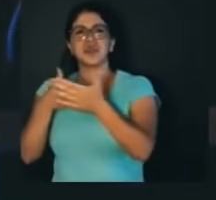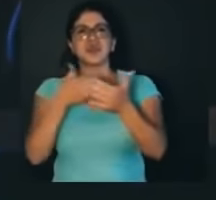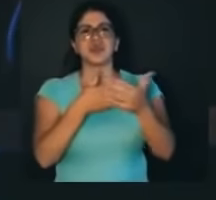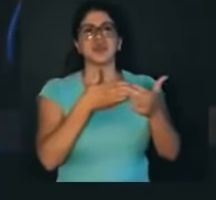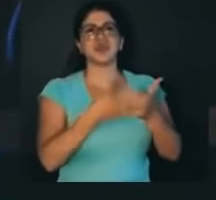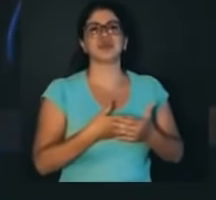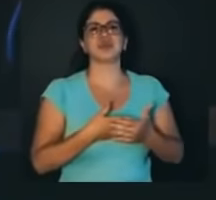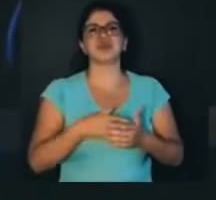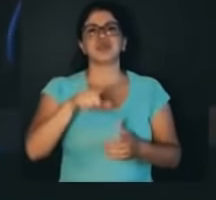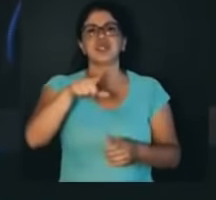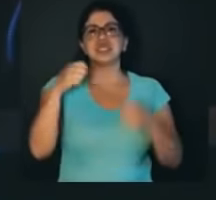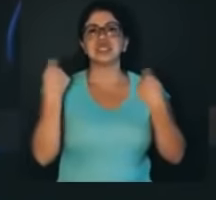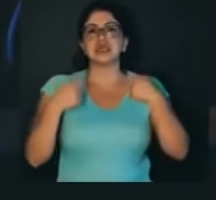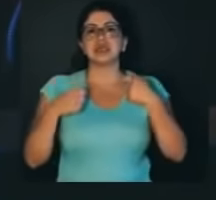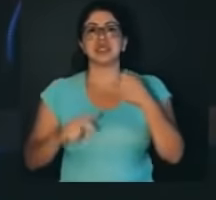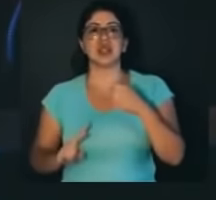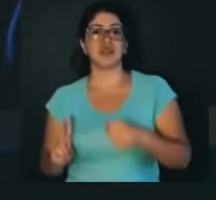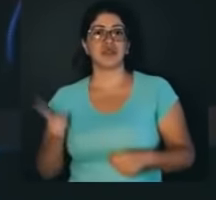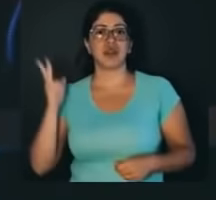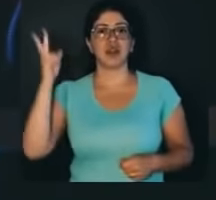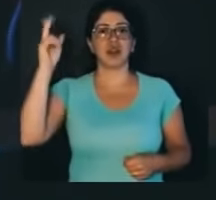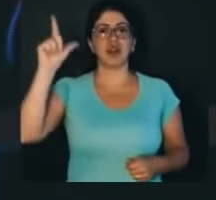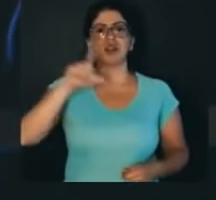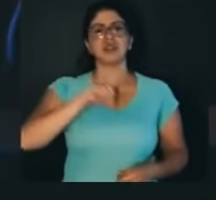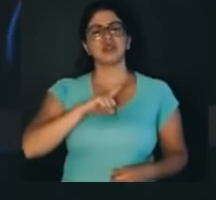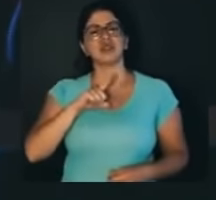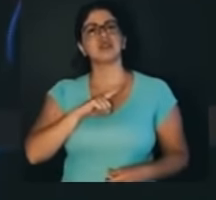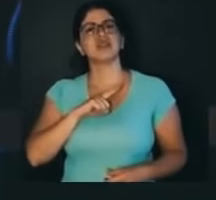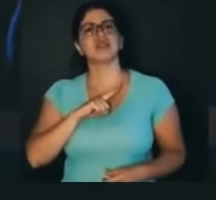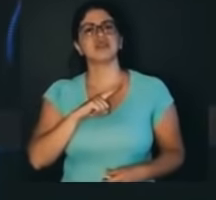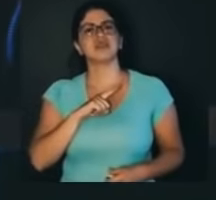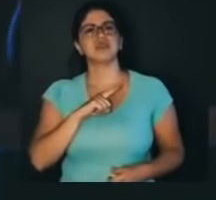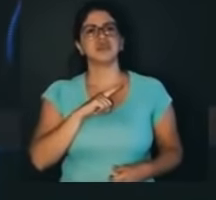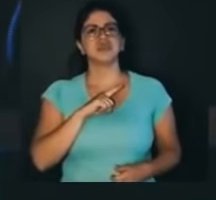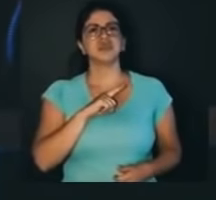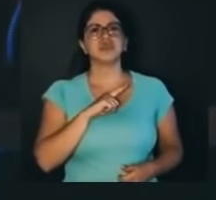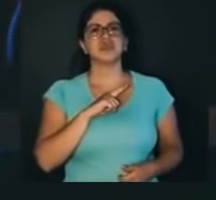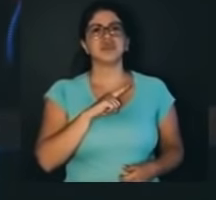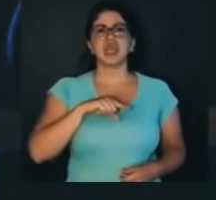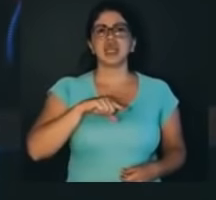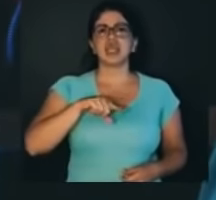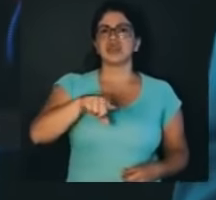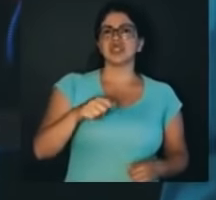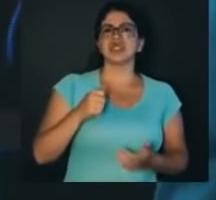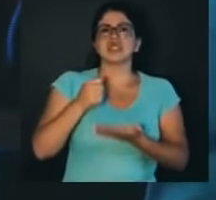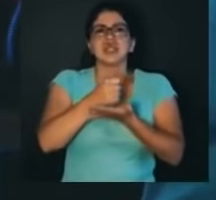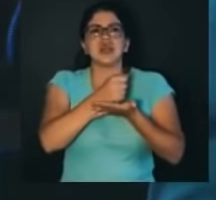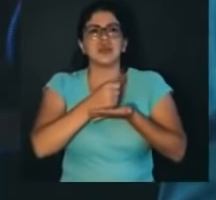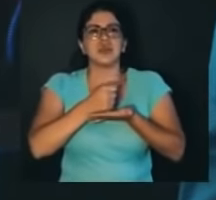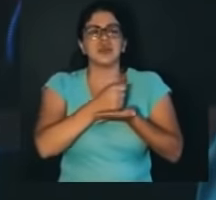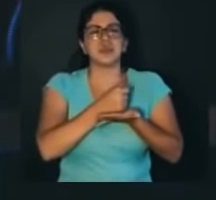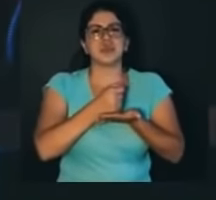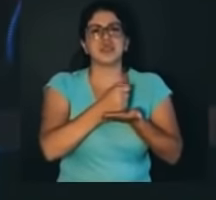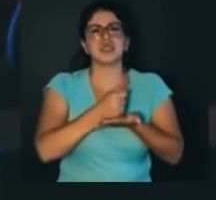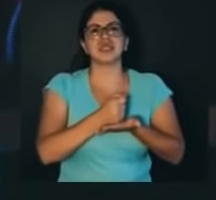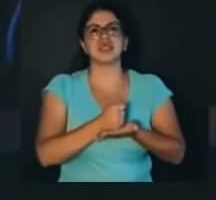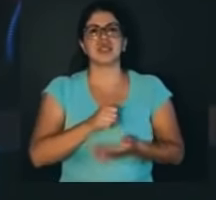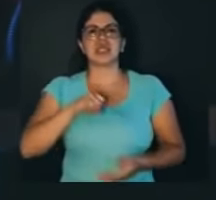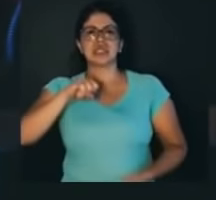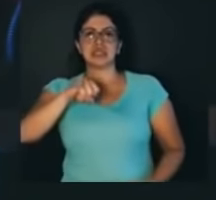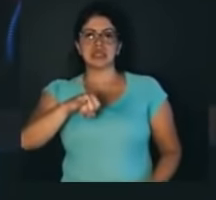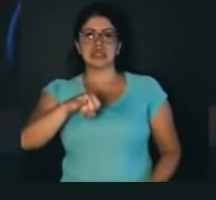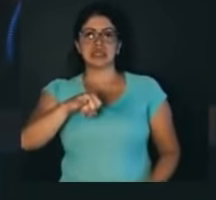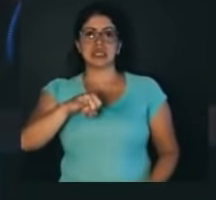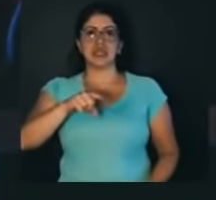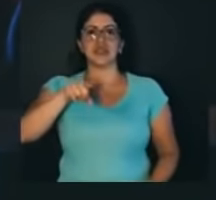você guarda, que você respeita. Porque se você não se respeitar, se você não tiver princípios e valores